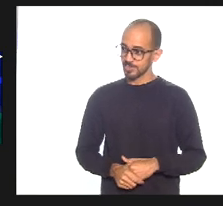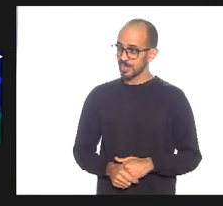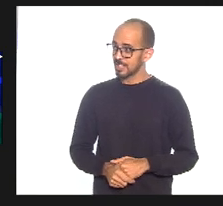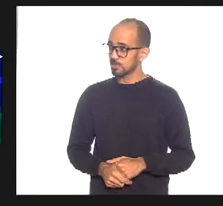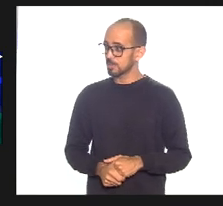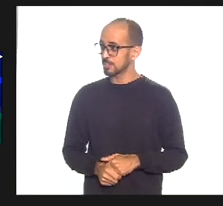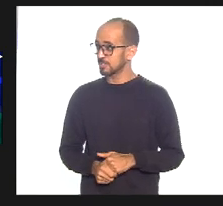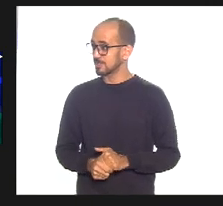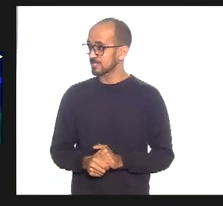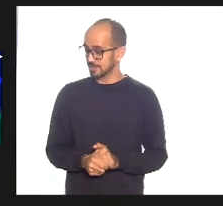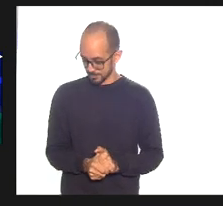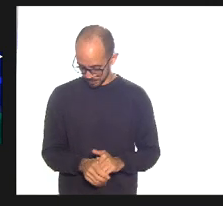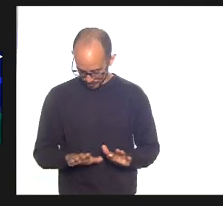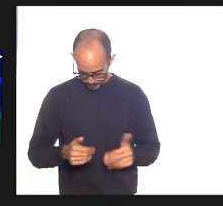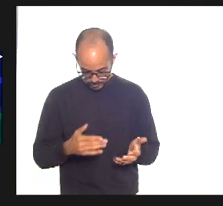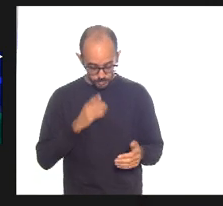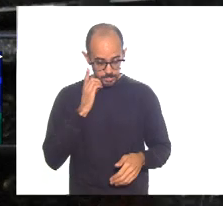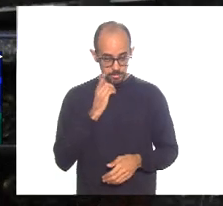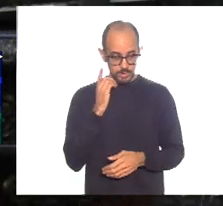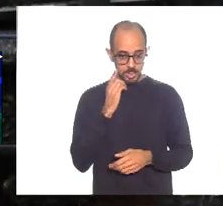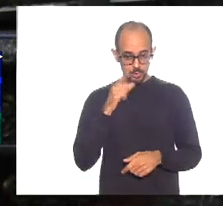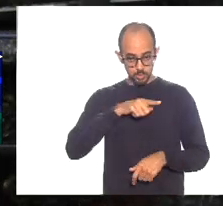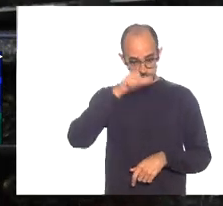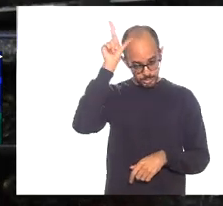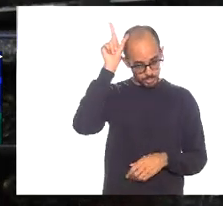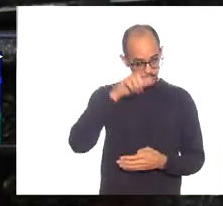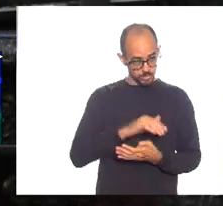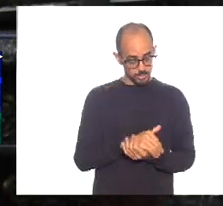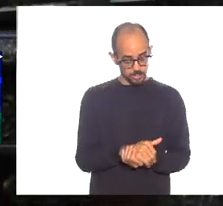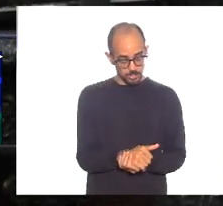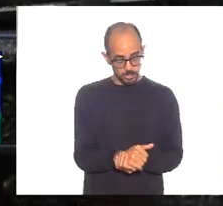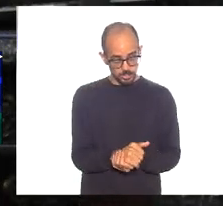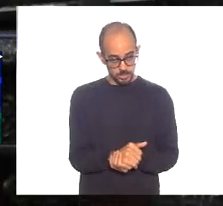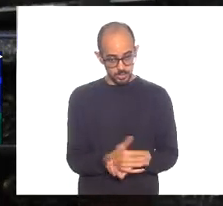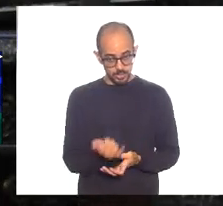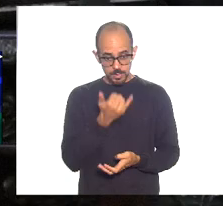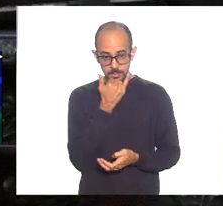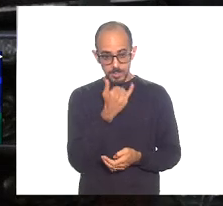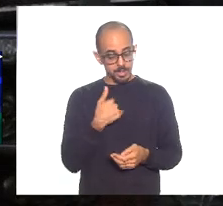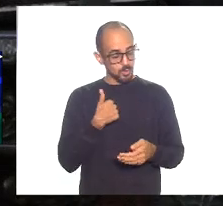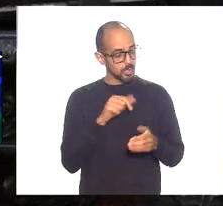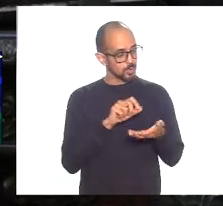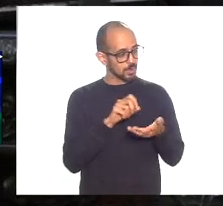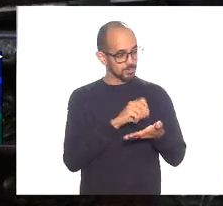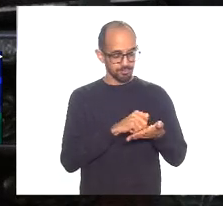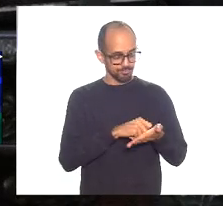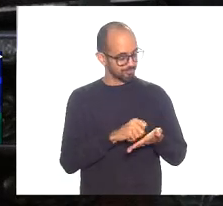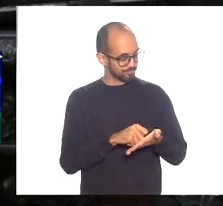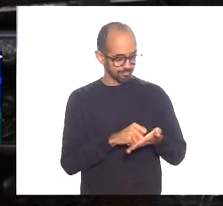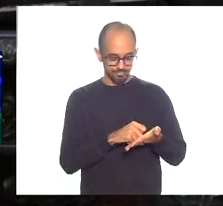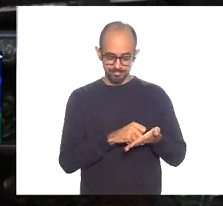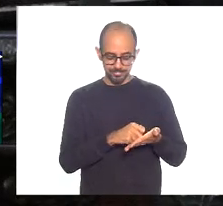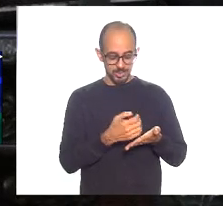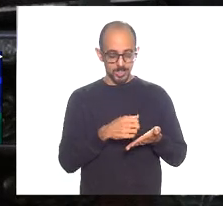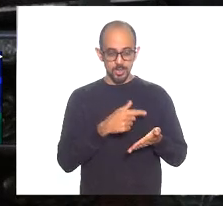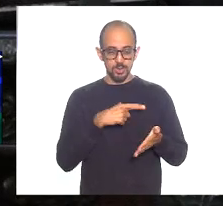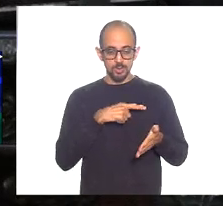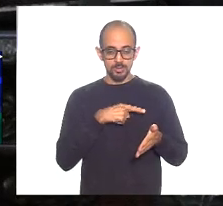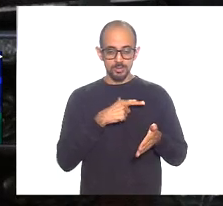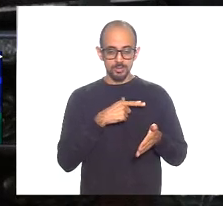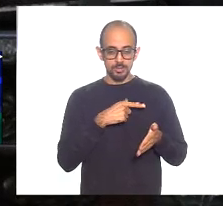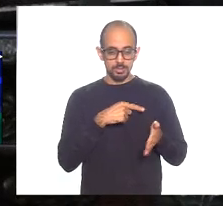o deputado Luize você perdão mas eu tava despachando aqui nenhuma pergunta